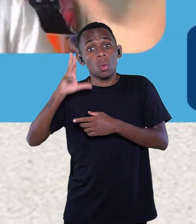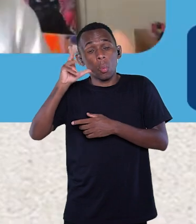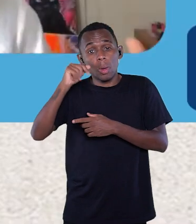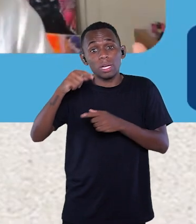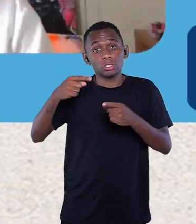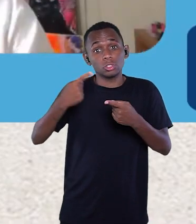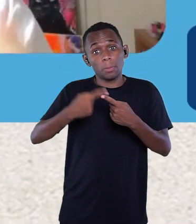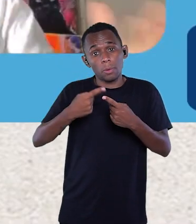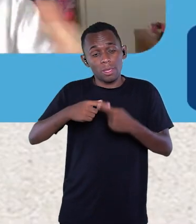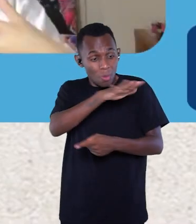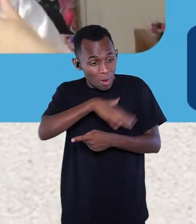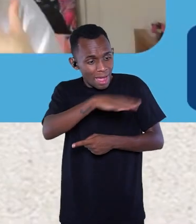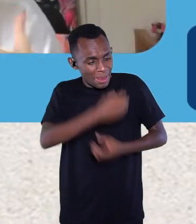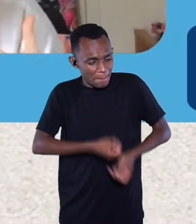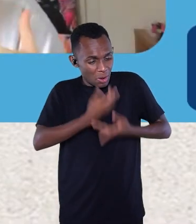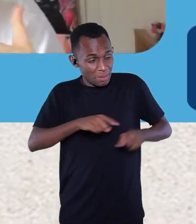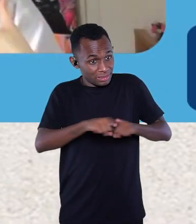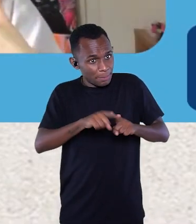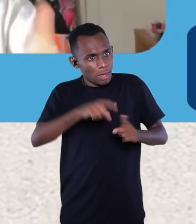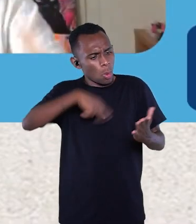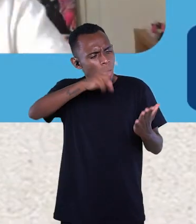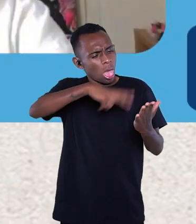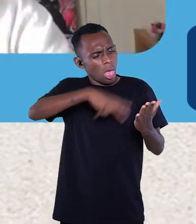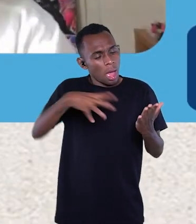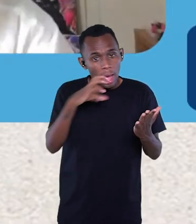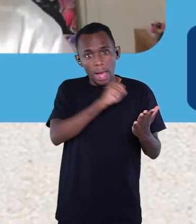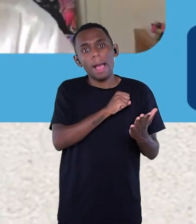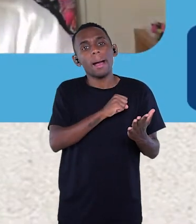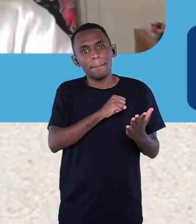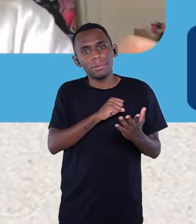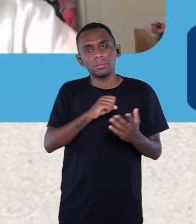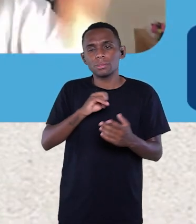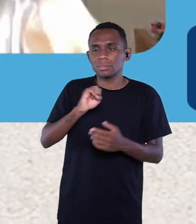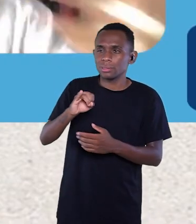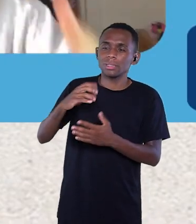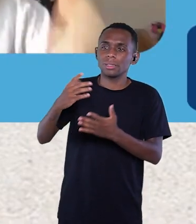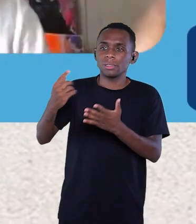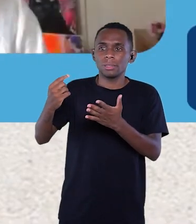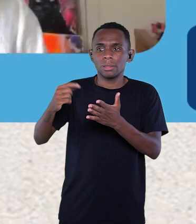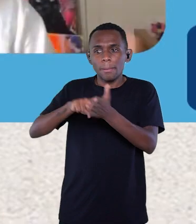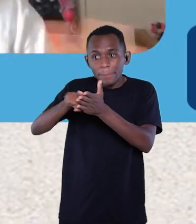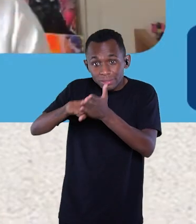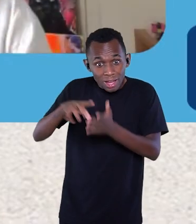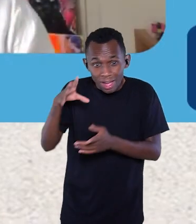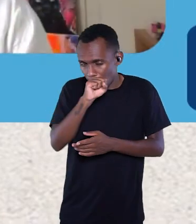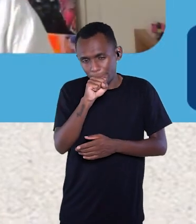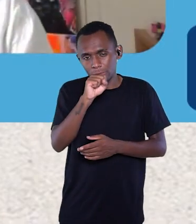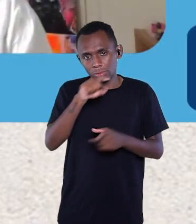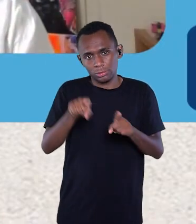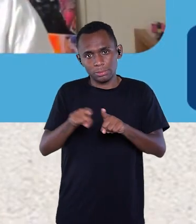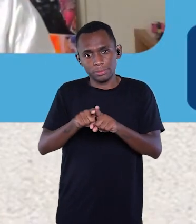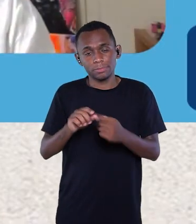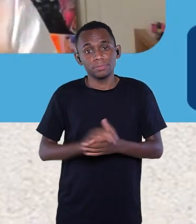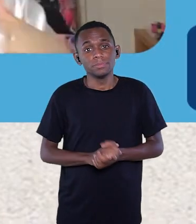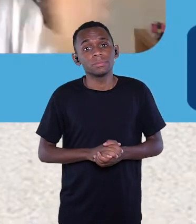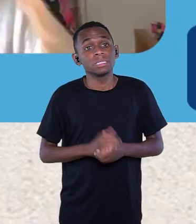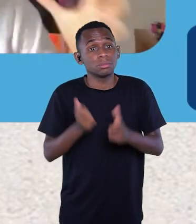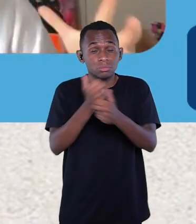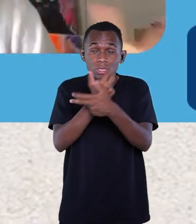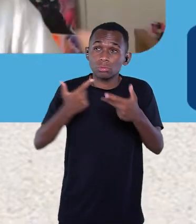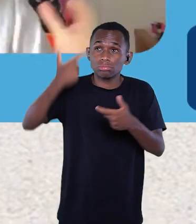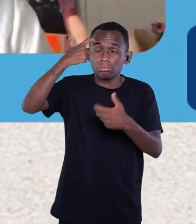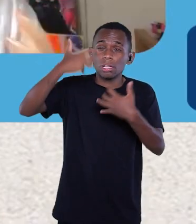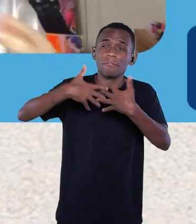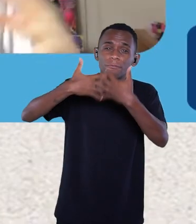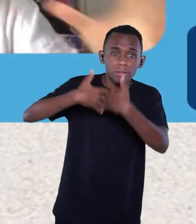isso também que eu vou pro poema, porque o poema eu leio mais rápido, né? Assim, deixa eu te contar aqui minha pesquisa, ler um poema, assim. Dessas coisas que